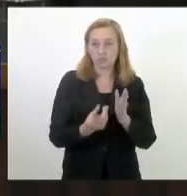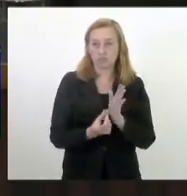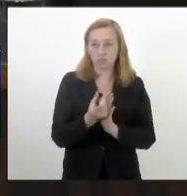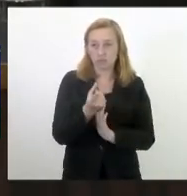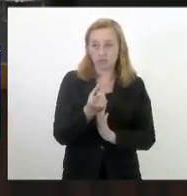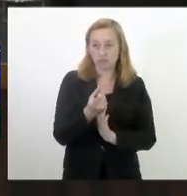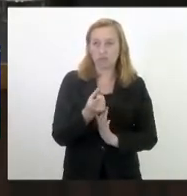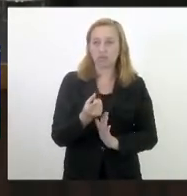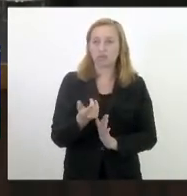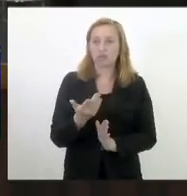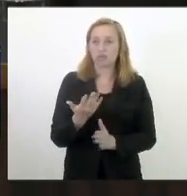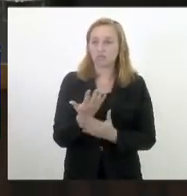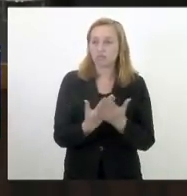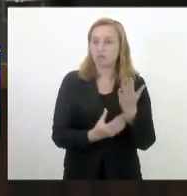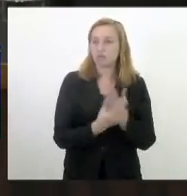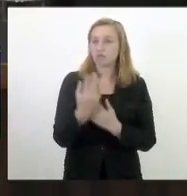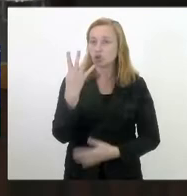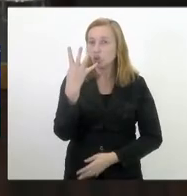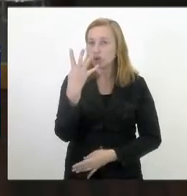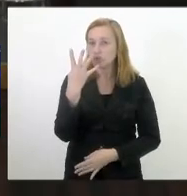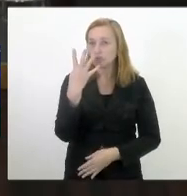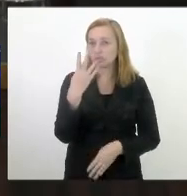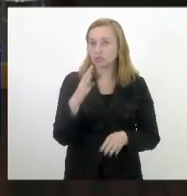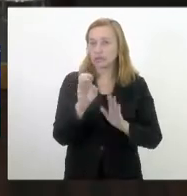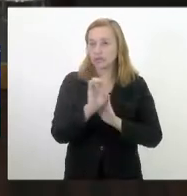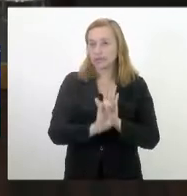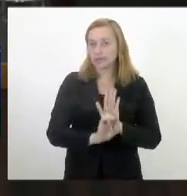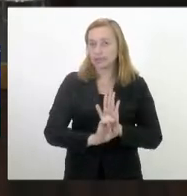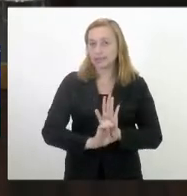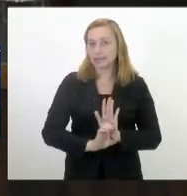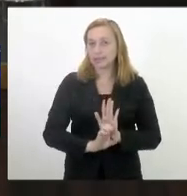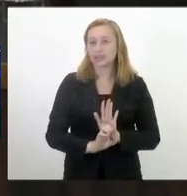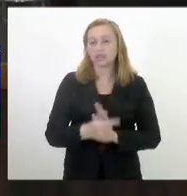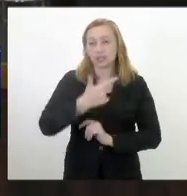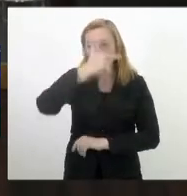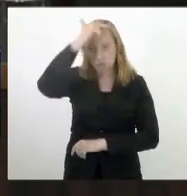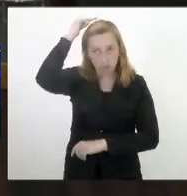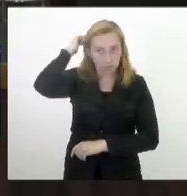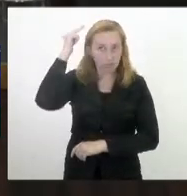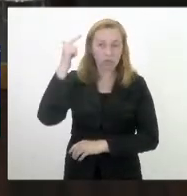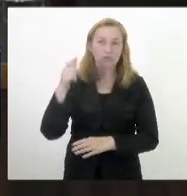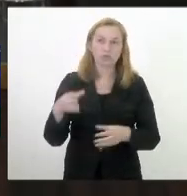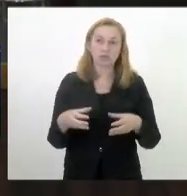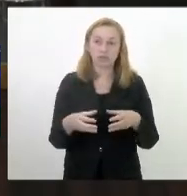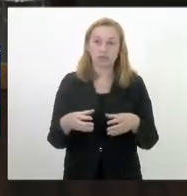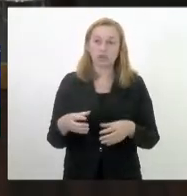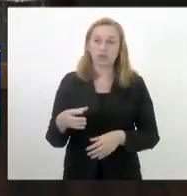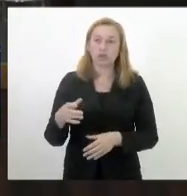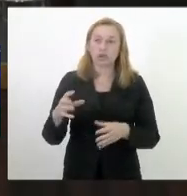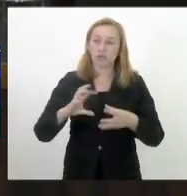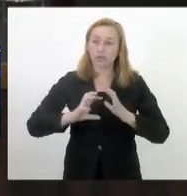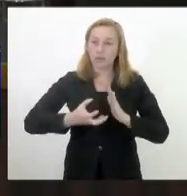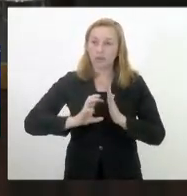está em minhas mãos aqui 4 emendas. Luiz Paulo, bancada do PSOL